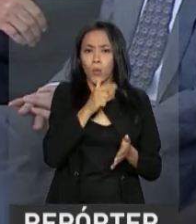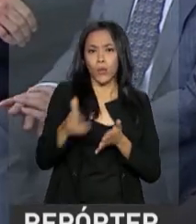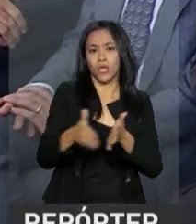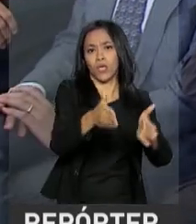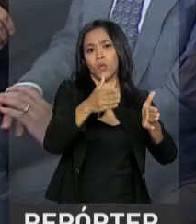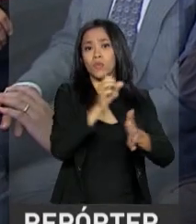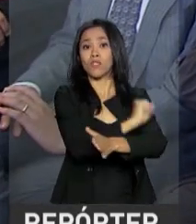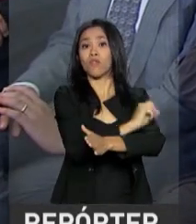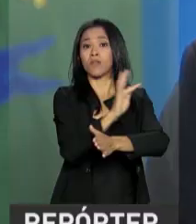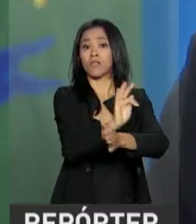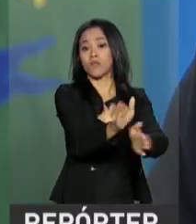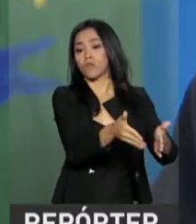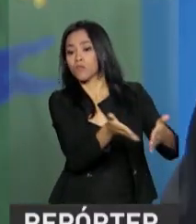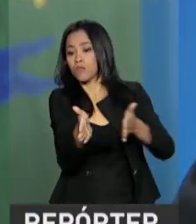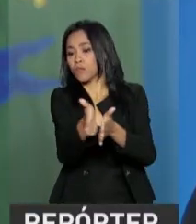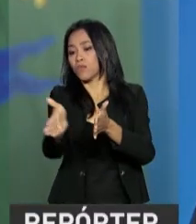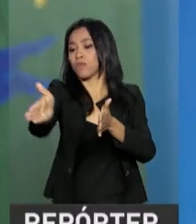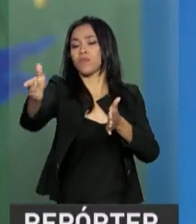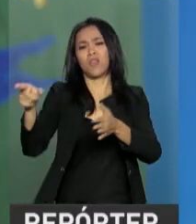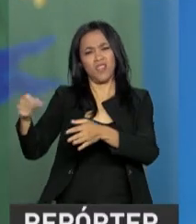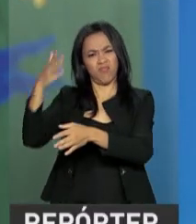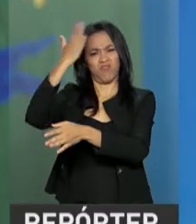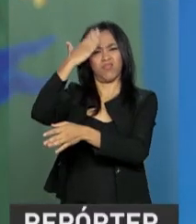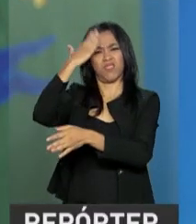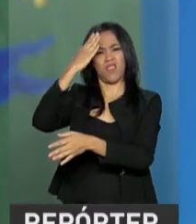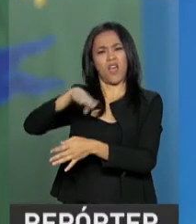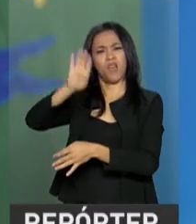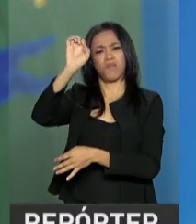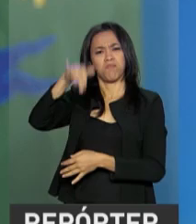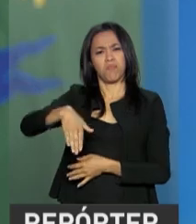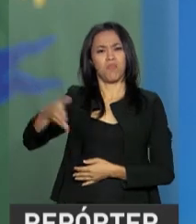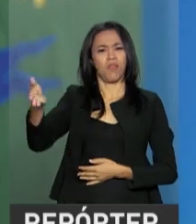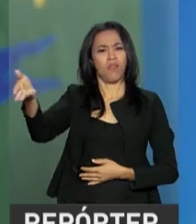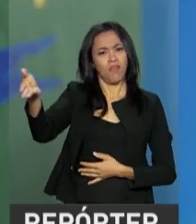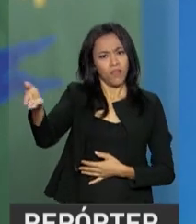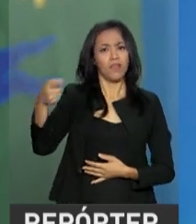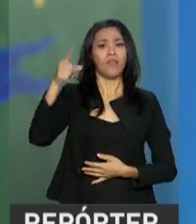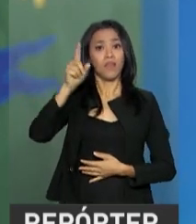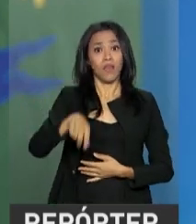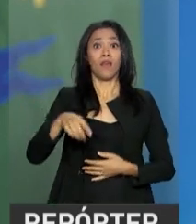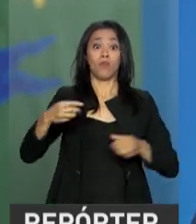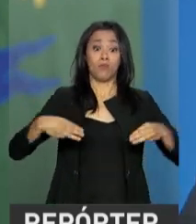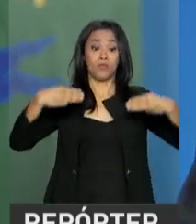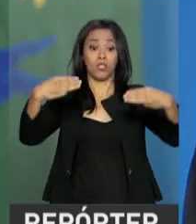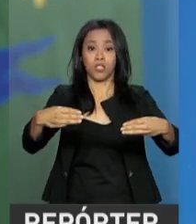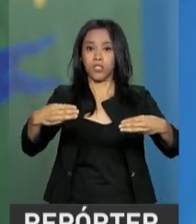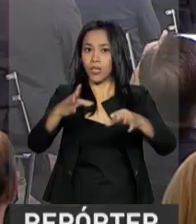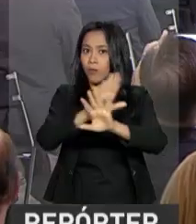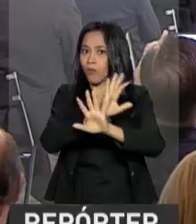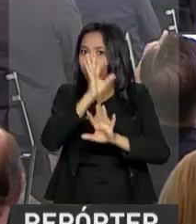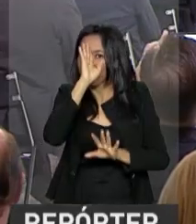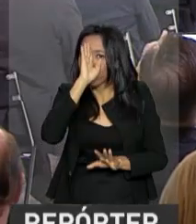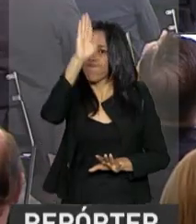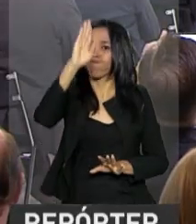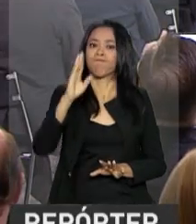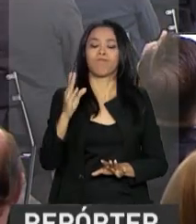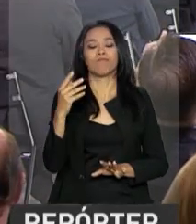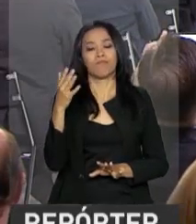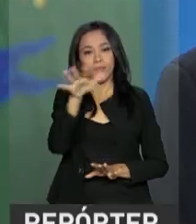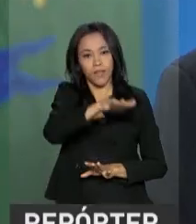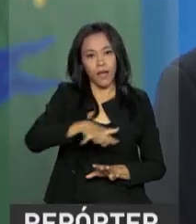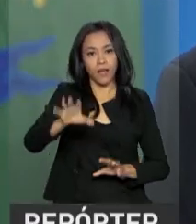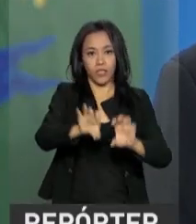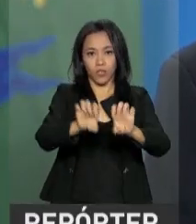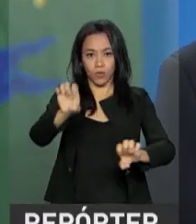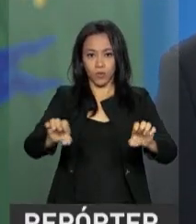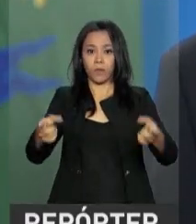plenamente capacitado a dirigir este que é ministério chave para nossa infraestrutura o presidente lembrou dos avanços